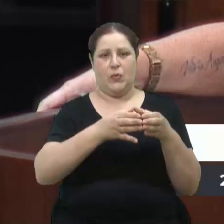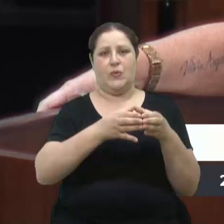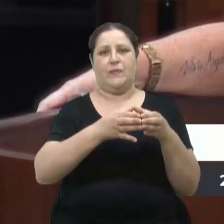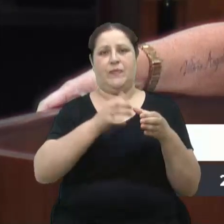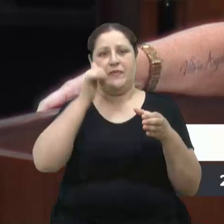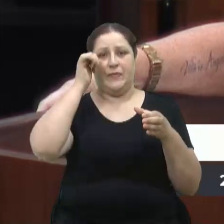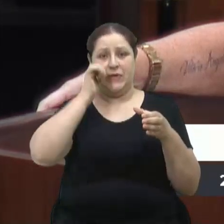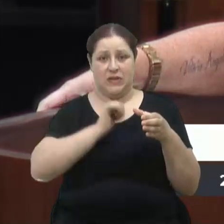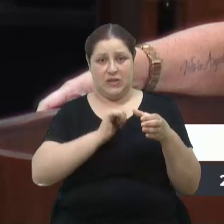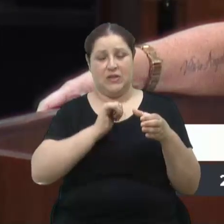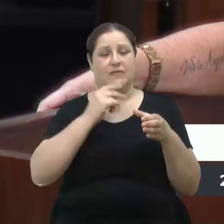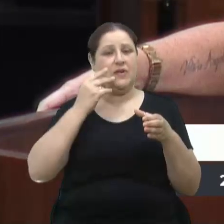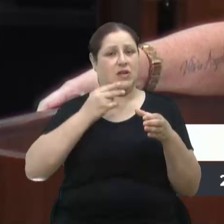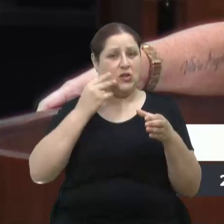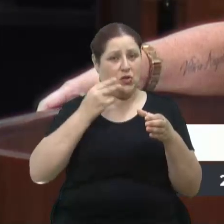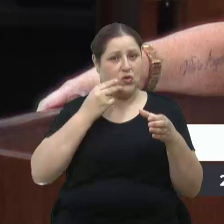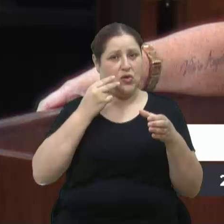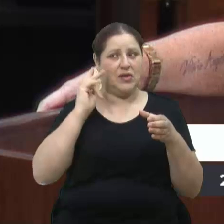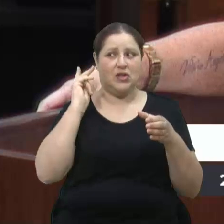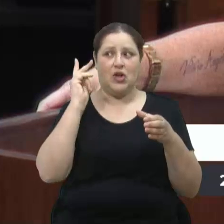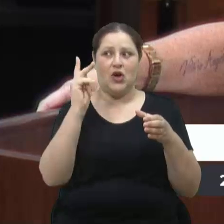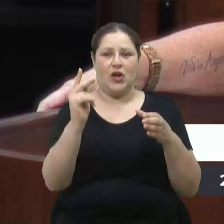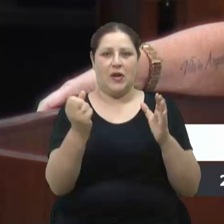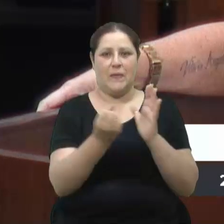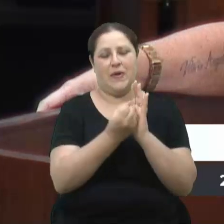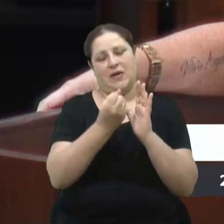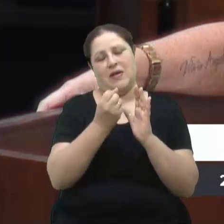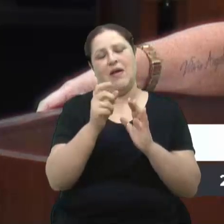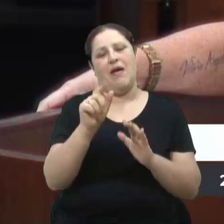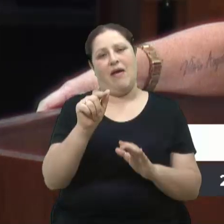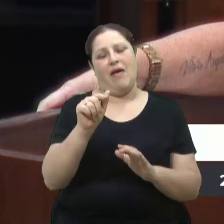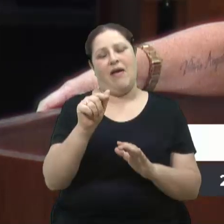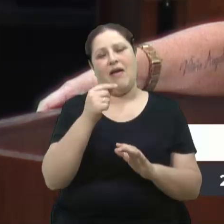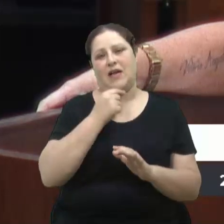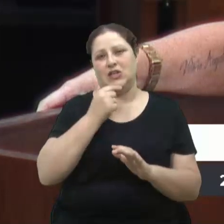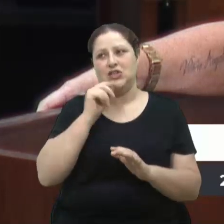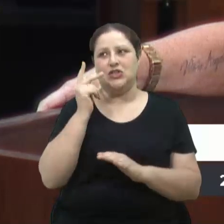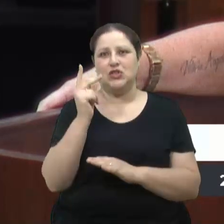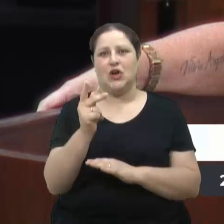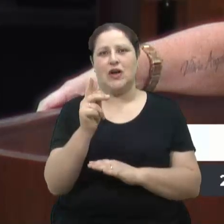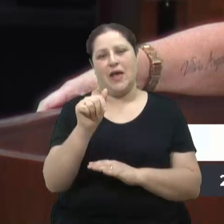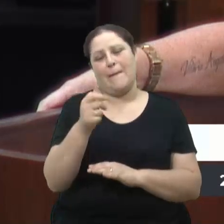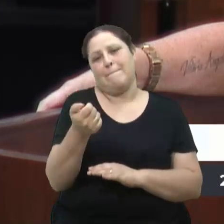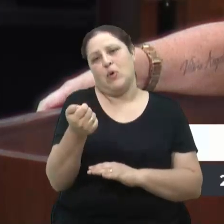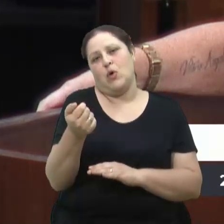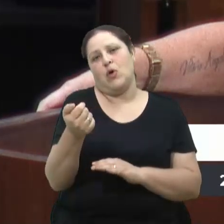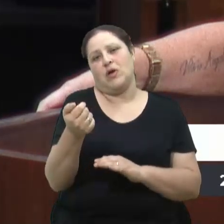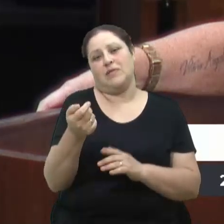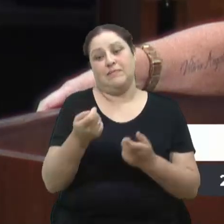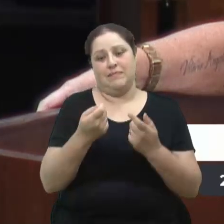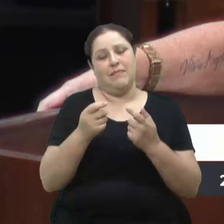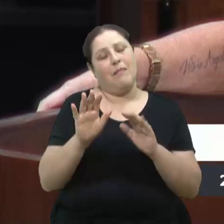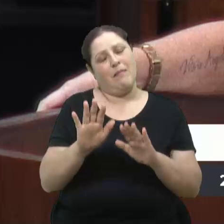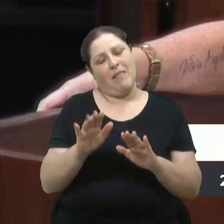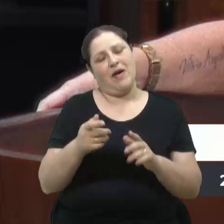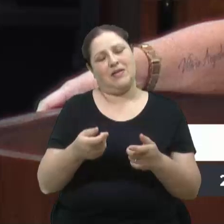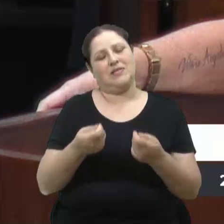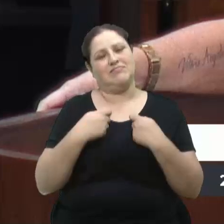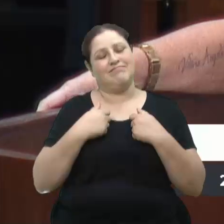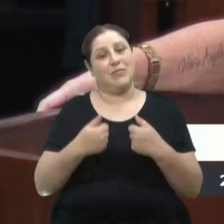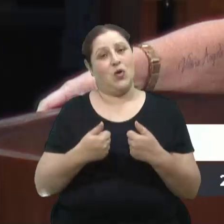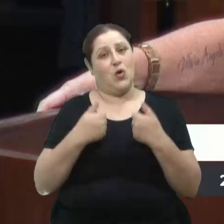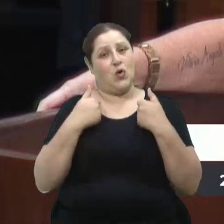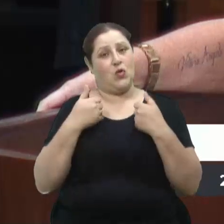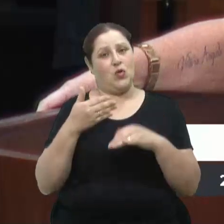Caxias, que somos ainda poucas, né? Mas que muito me orgulha fazer parte de uma bancada com 5